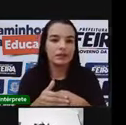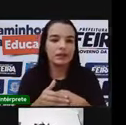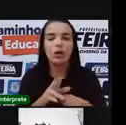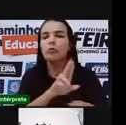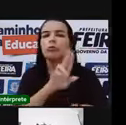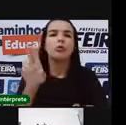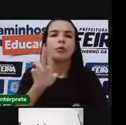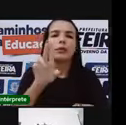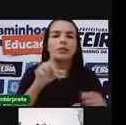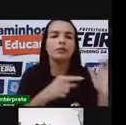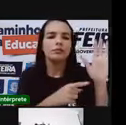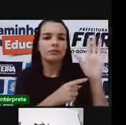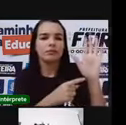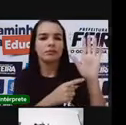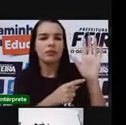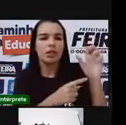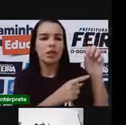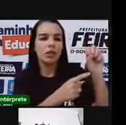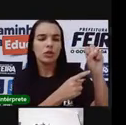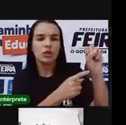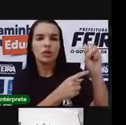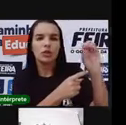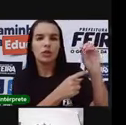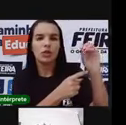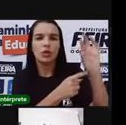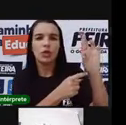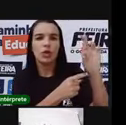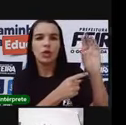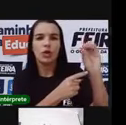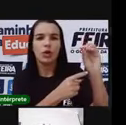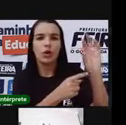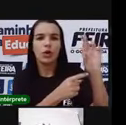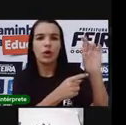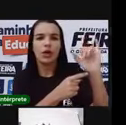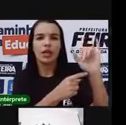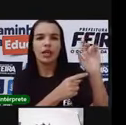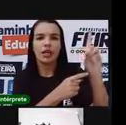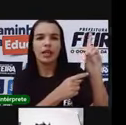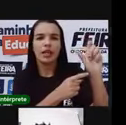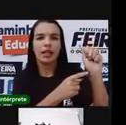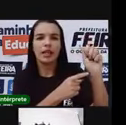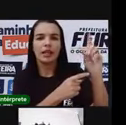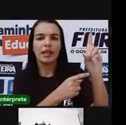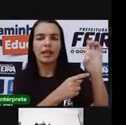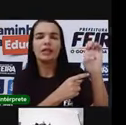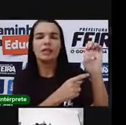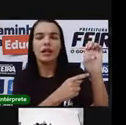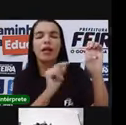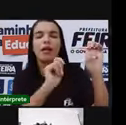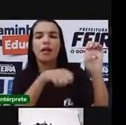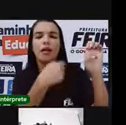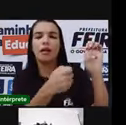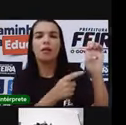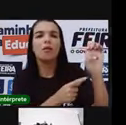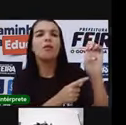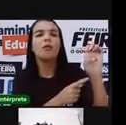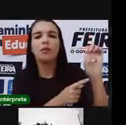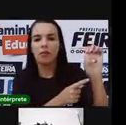Sororidade, as nossas relações, não é? São permeadas pelo sentimento de sororidade.